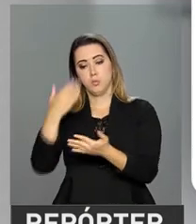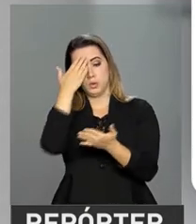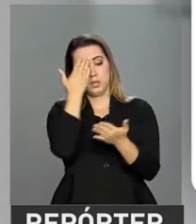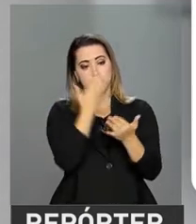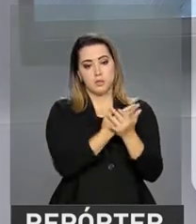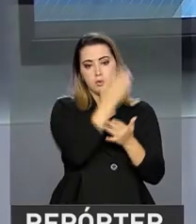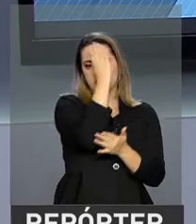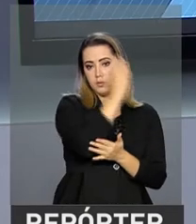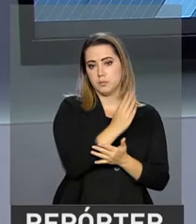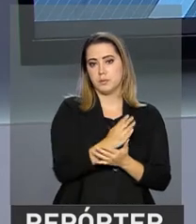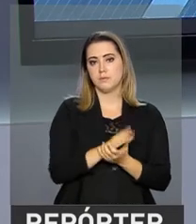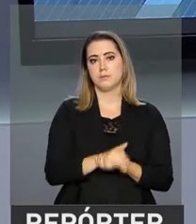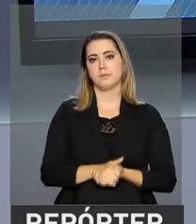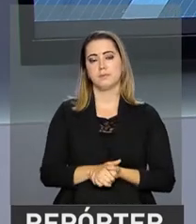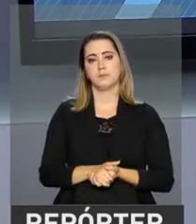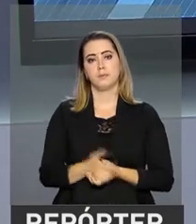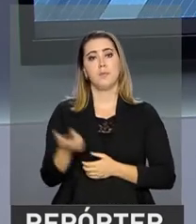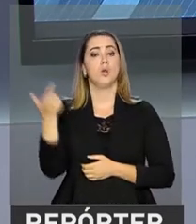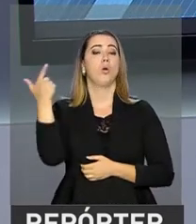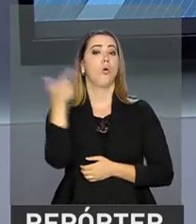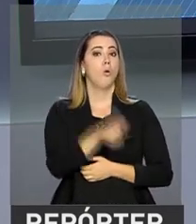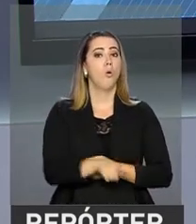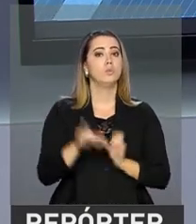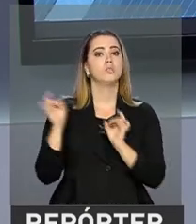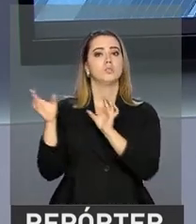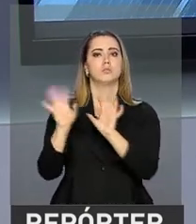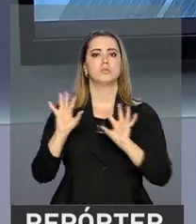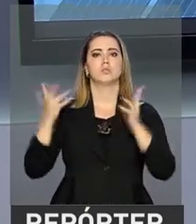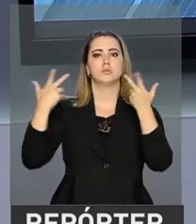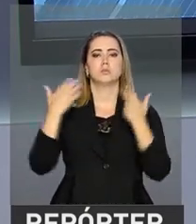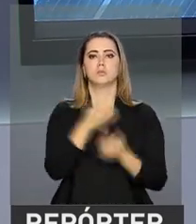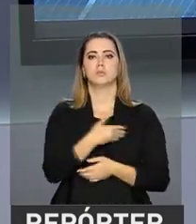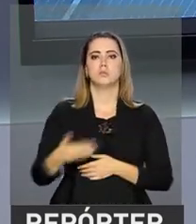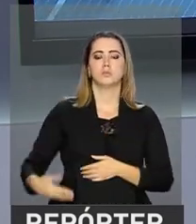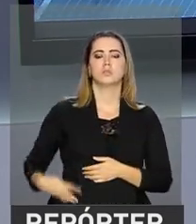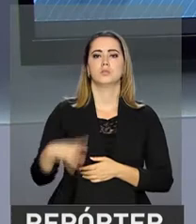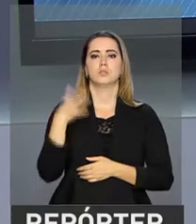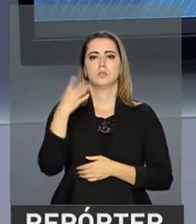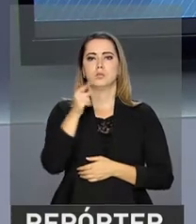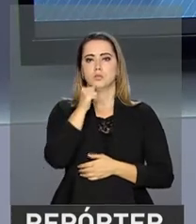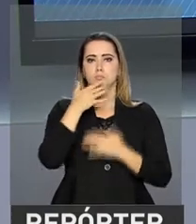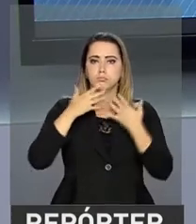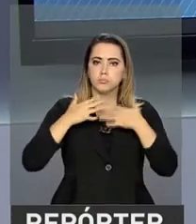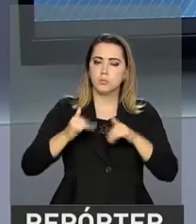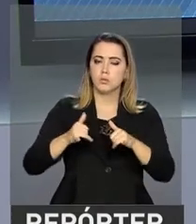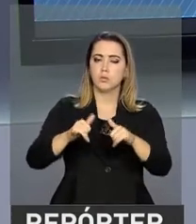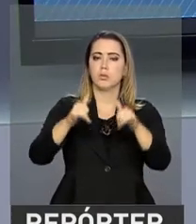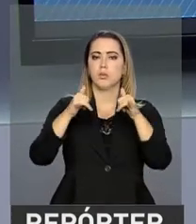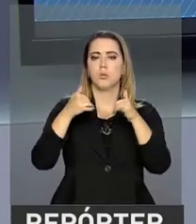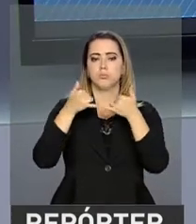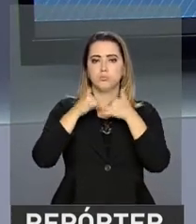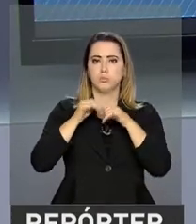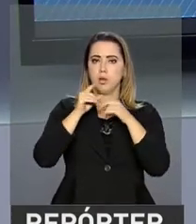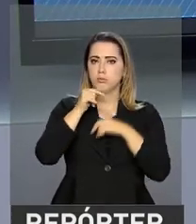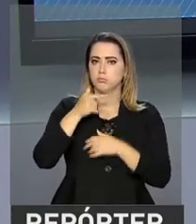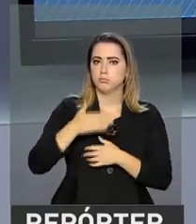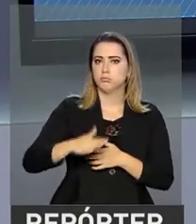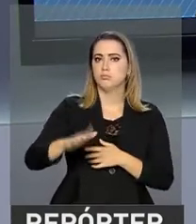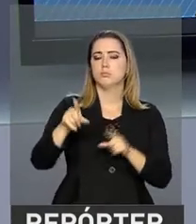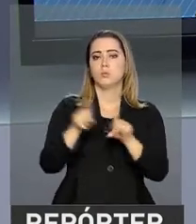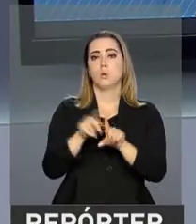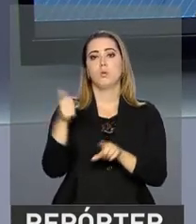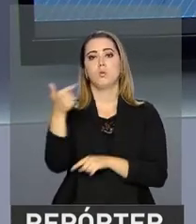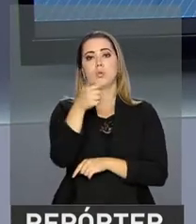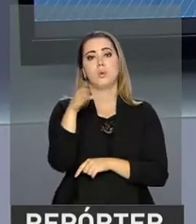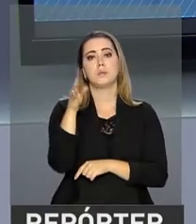volta outro leilão comemorado pelo governo foi das quatro hidrelétricas administradas pela cemig que arrecadou mais